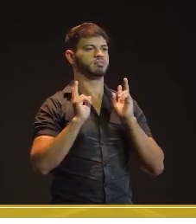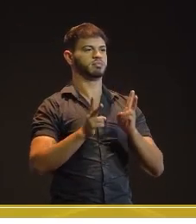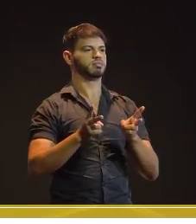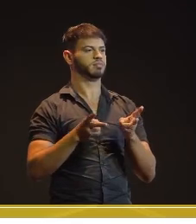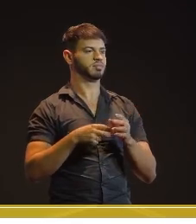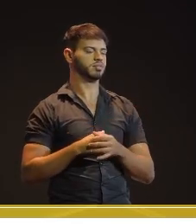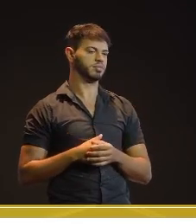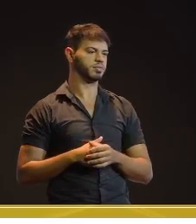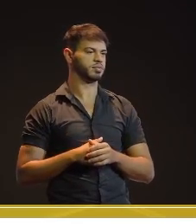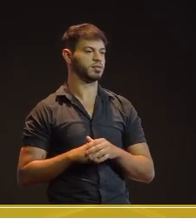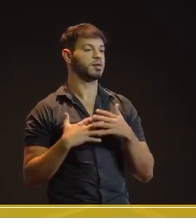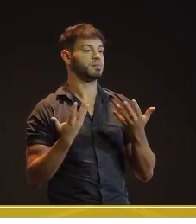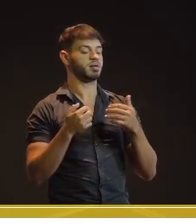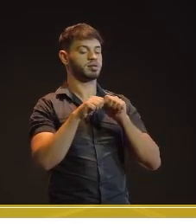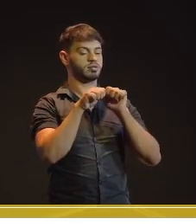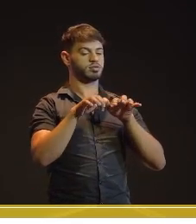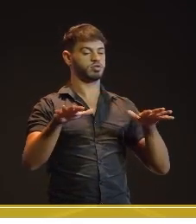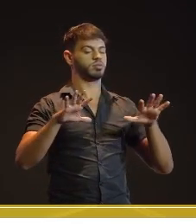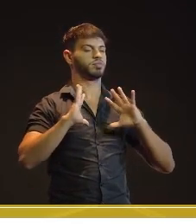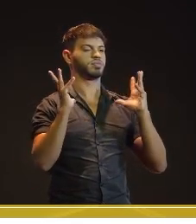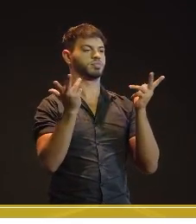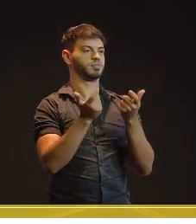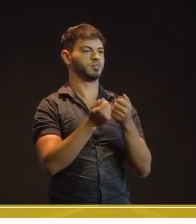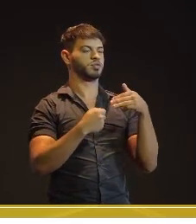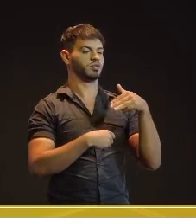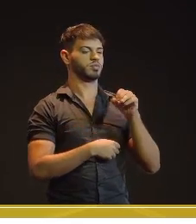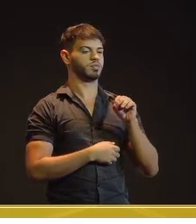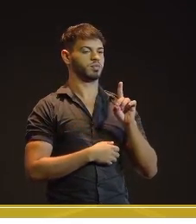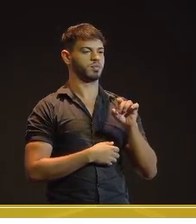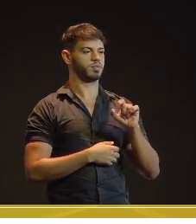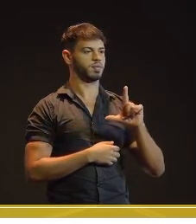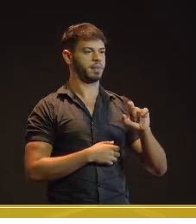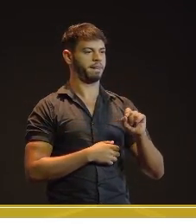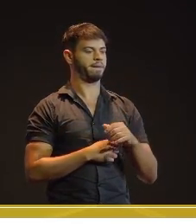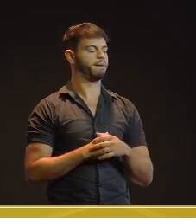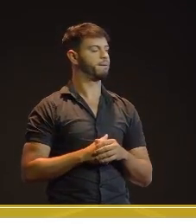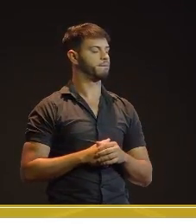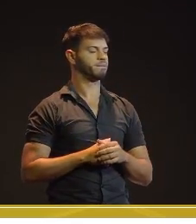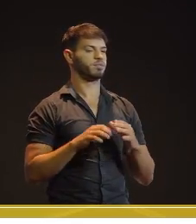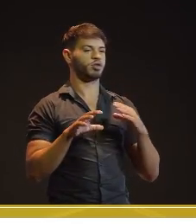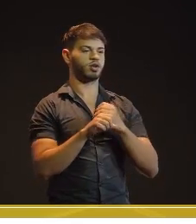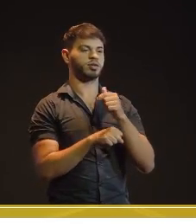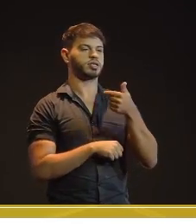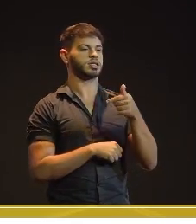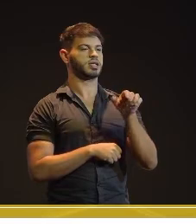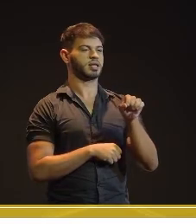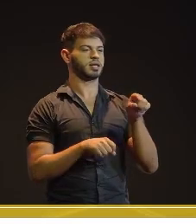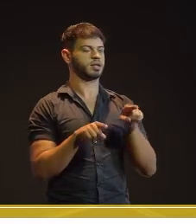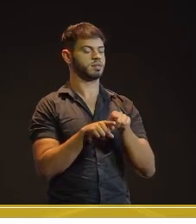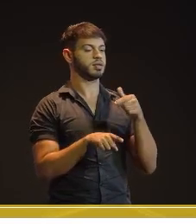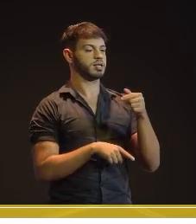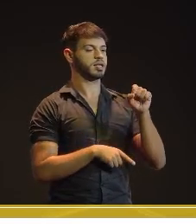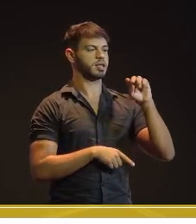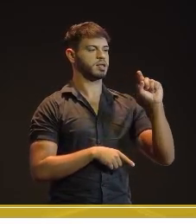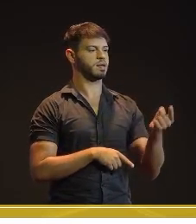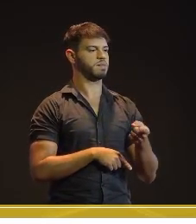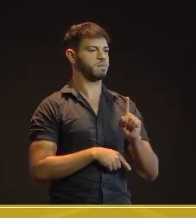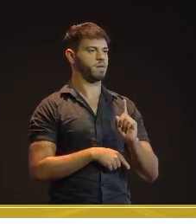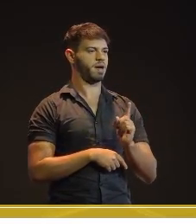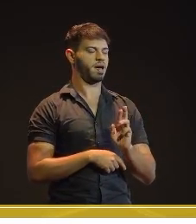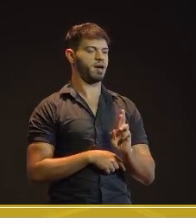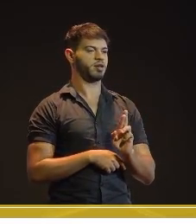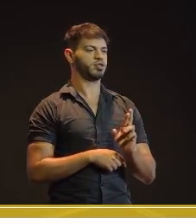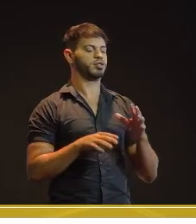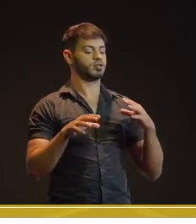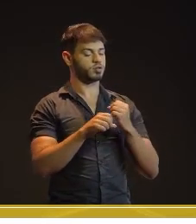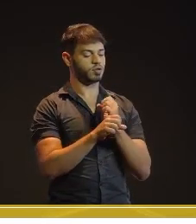roçada. Tem que substituir todos os módulos. Se vira hotspot, vira incêndio, 70 módulos, 70 mil reais. A conta é simples